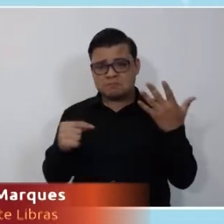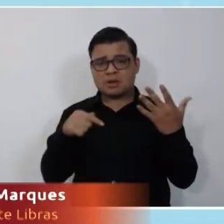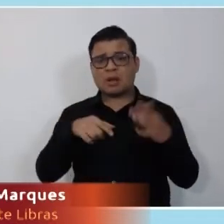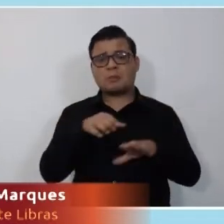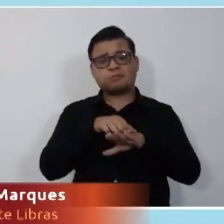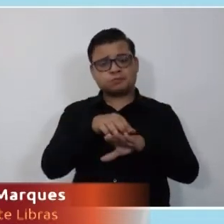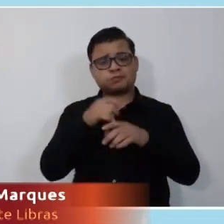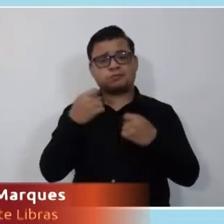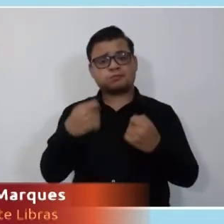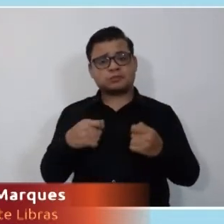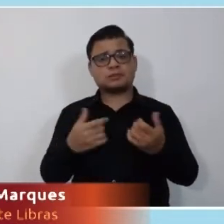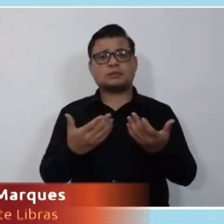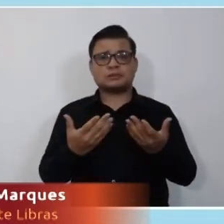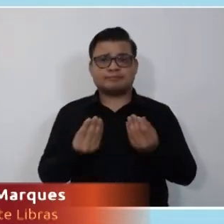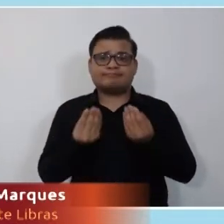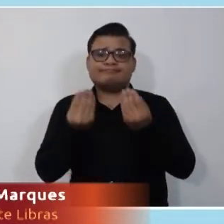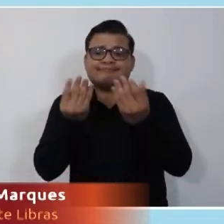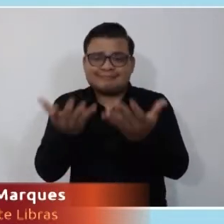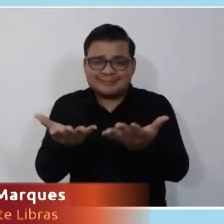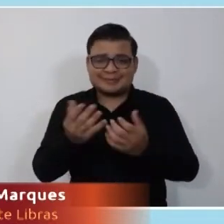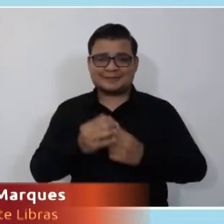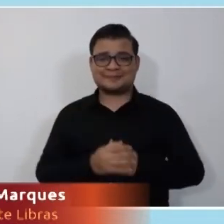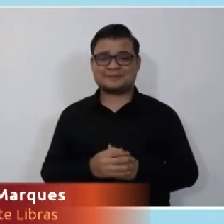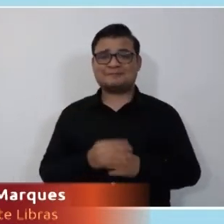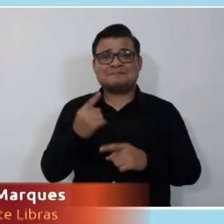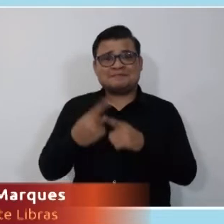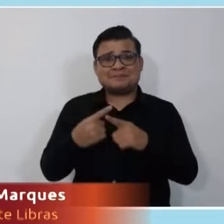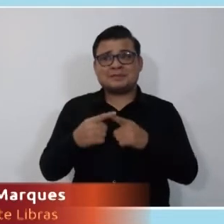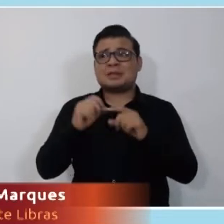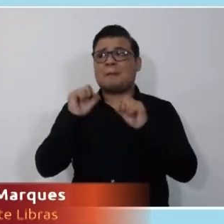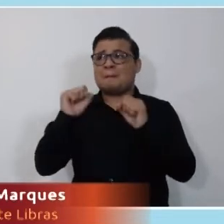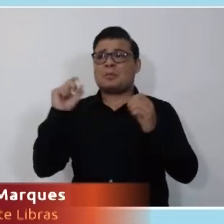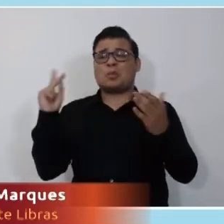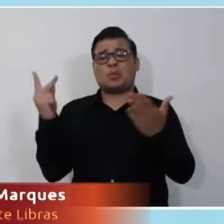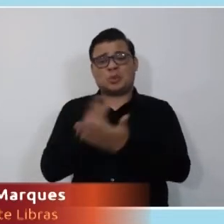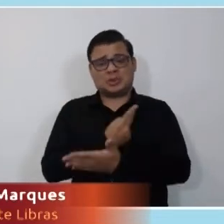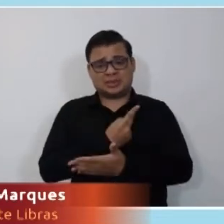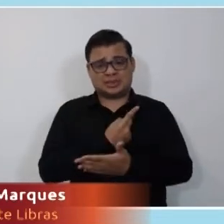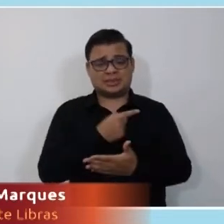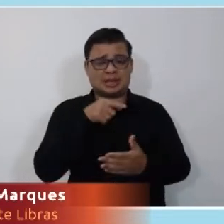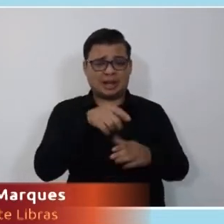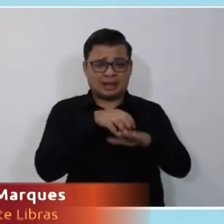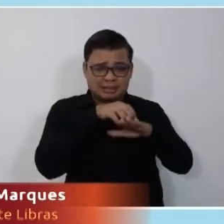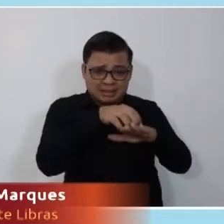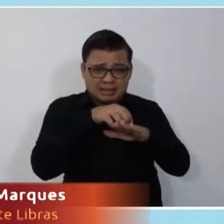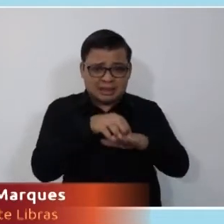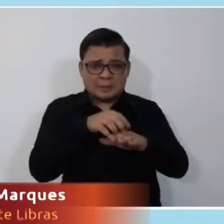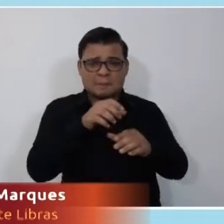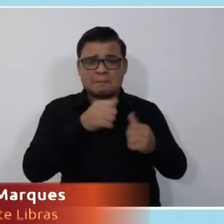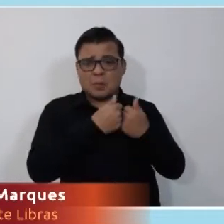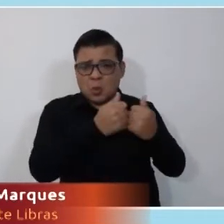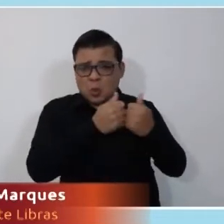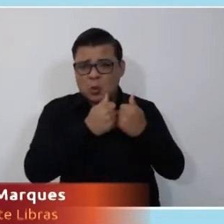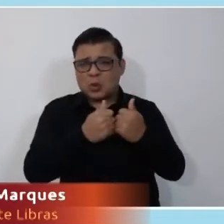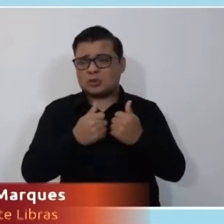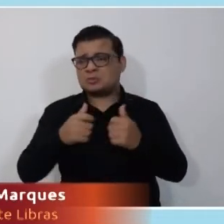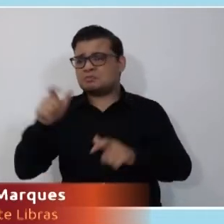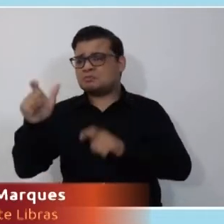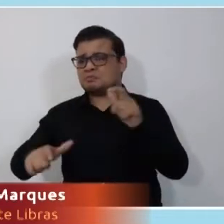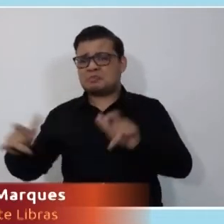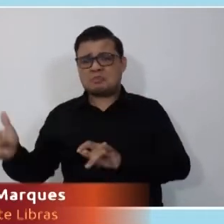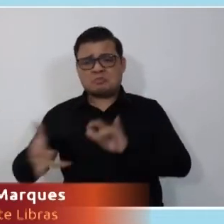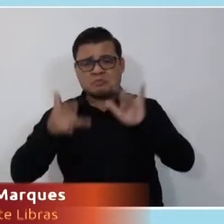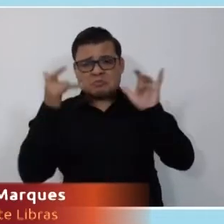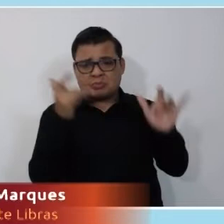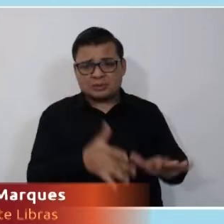da cidade abandonar de vez o transporte coletivo. Então, o esforço é para fazer com que o transporte coletivo